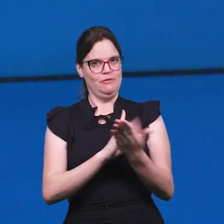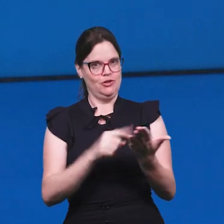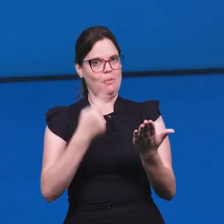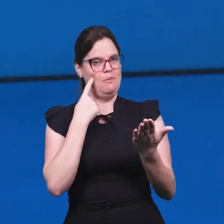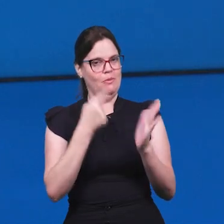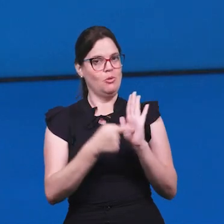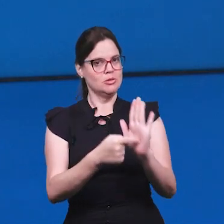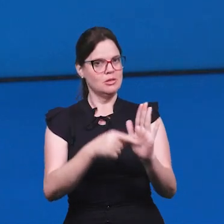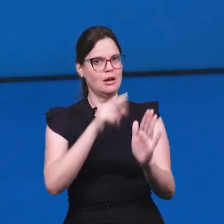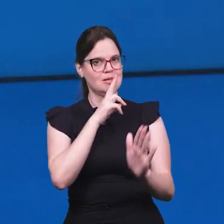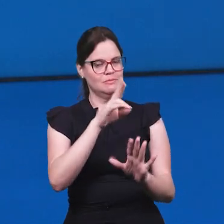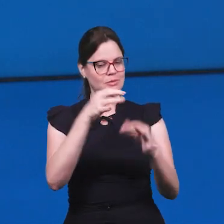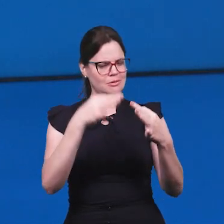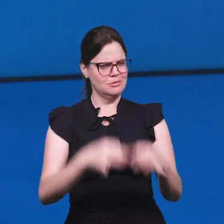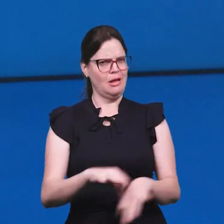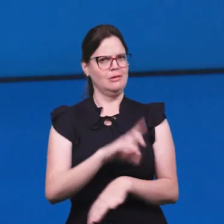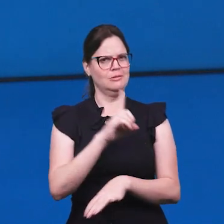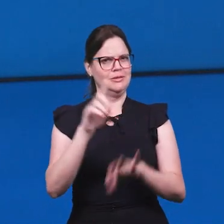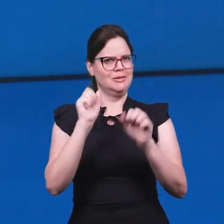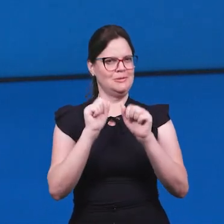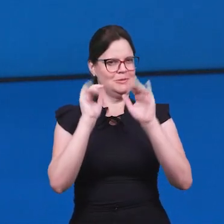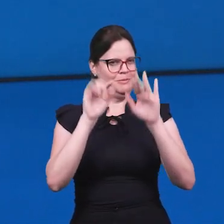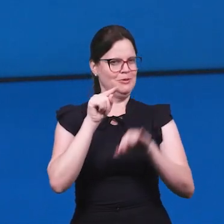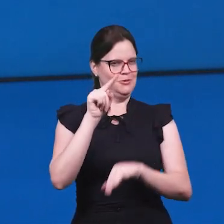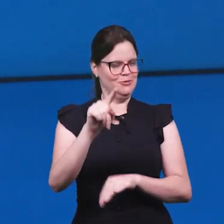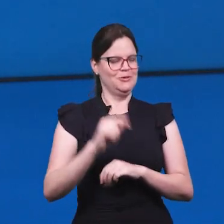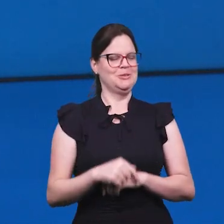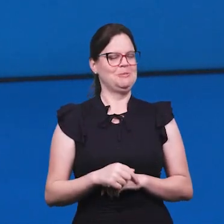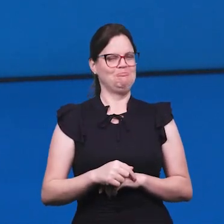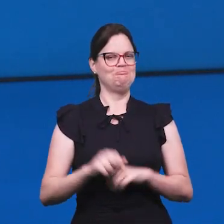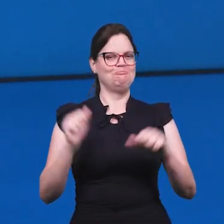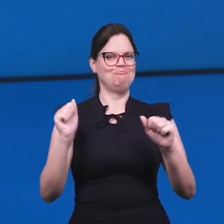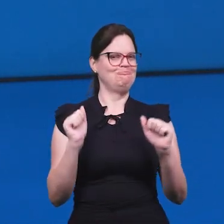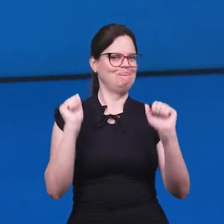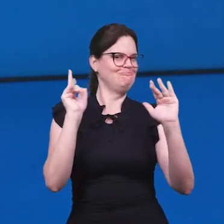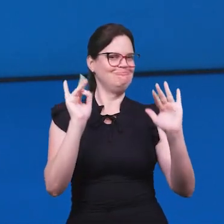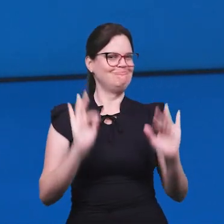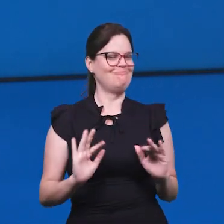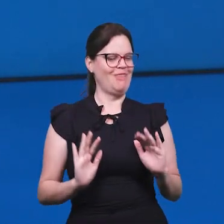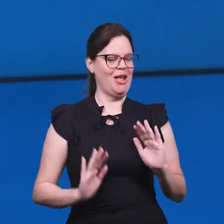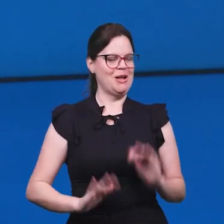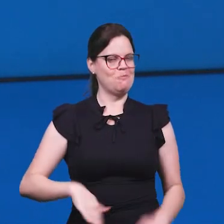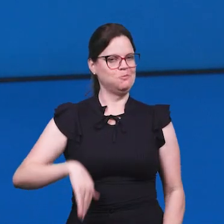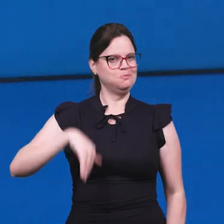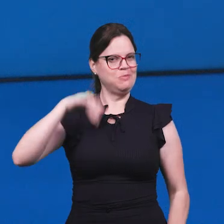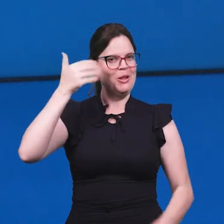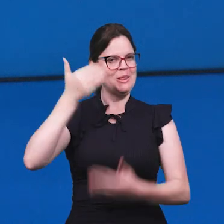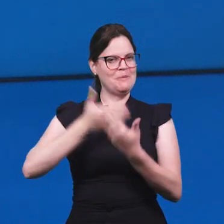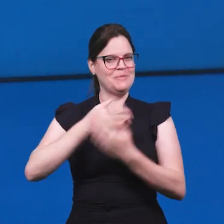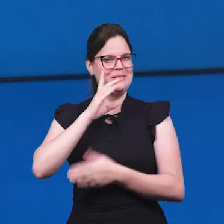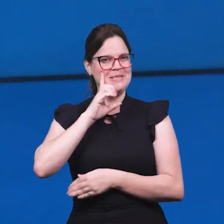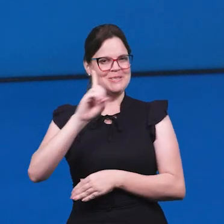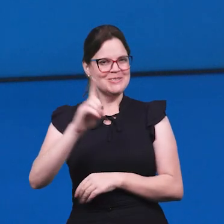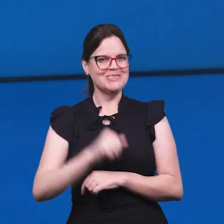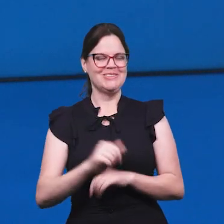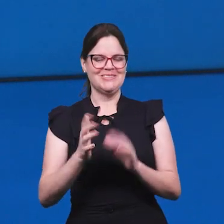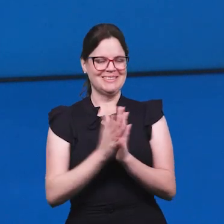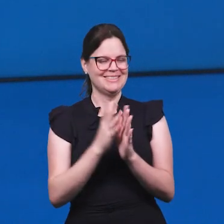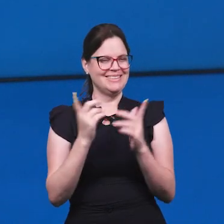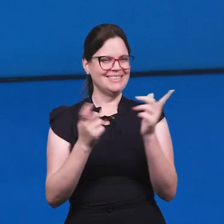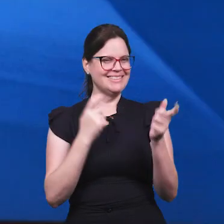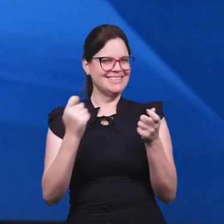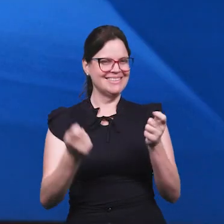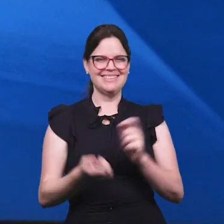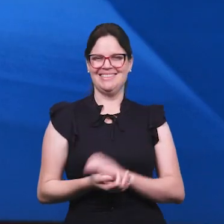sua resposta. Que Deus abençoe, Valentina, seja uma grande bênção, você possa crescer realmente na presença de Deus. Louvado seja o